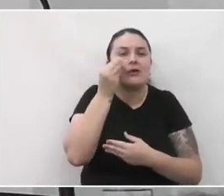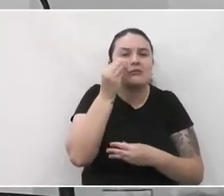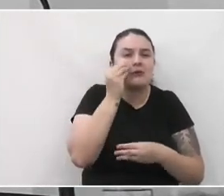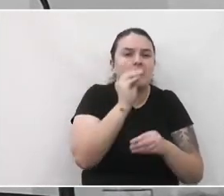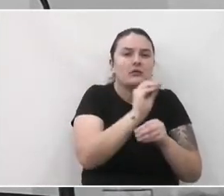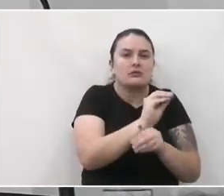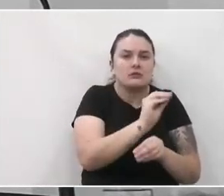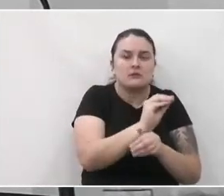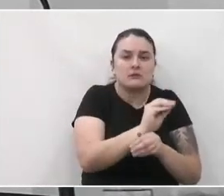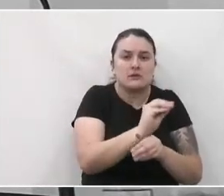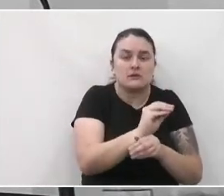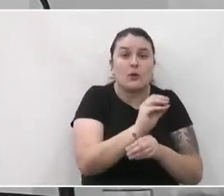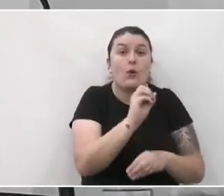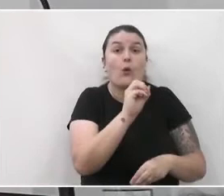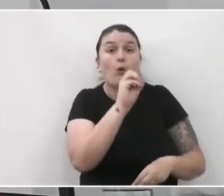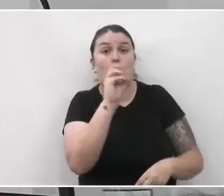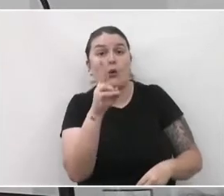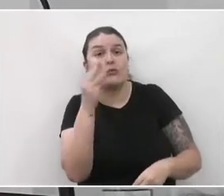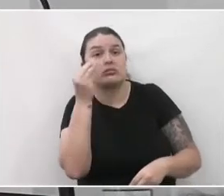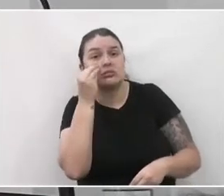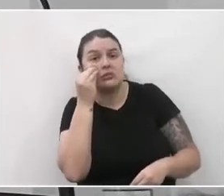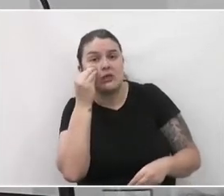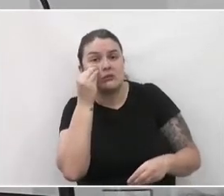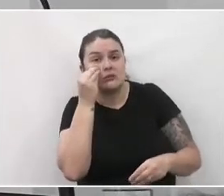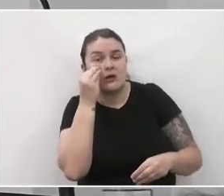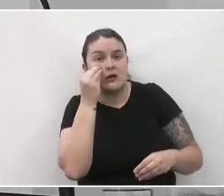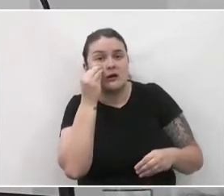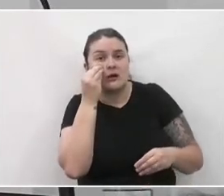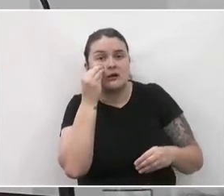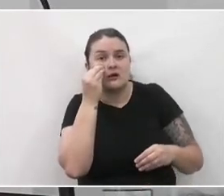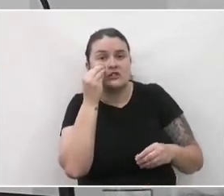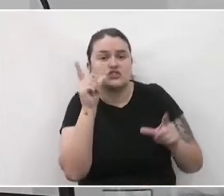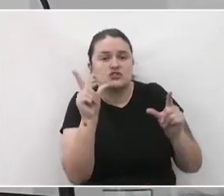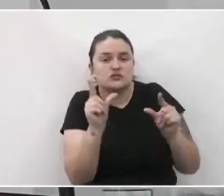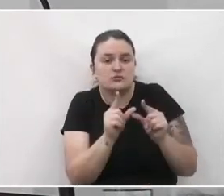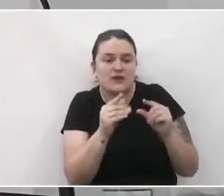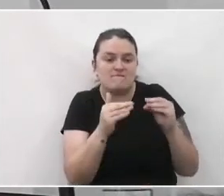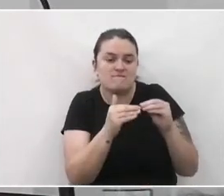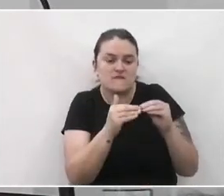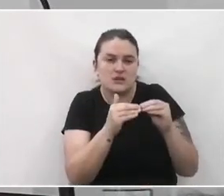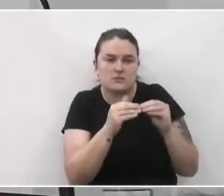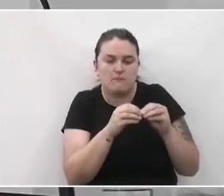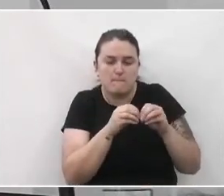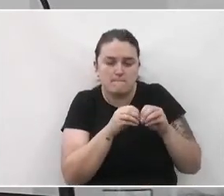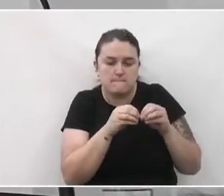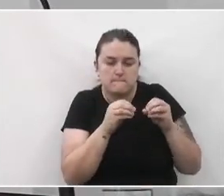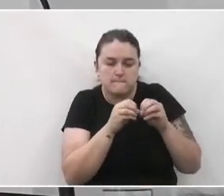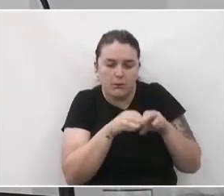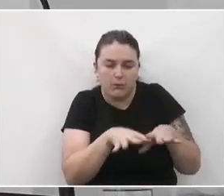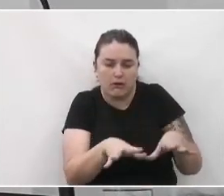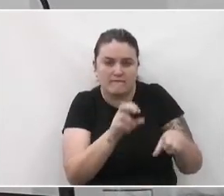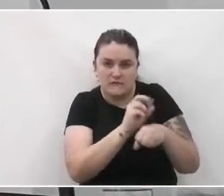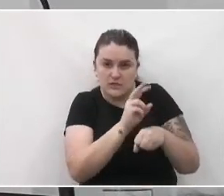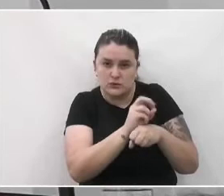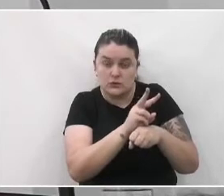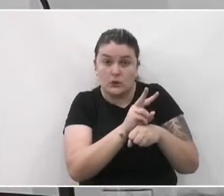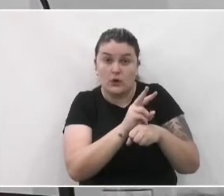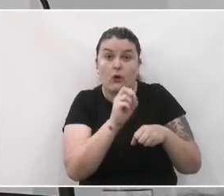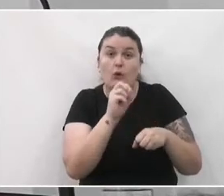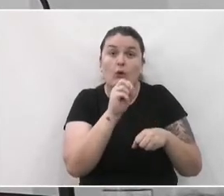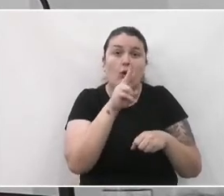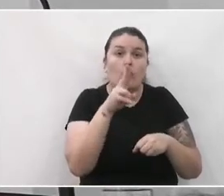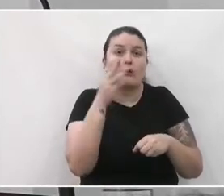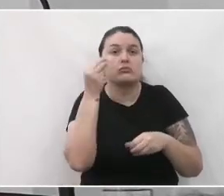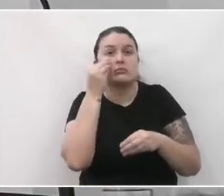tratamento, nós ou tentamos fazer o bloqueio desse processo inflamatório ou nós fazemos o bloqueio